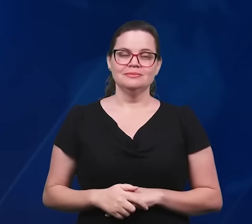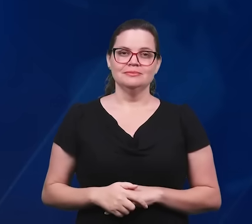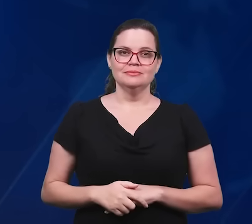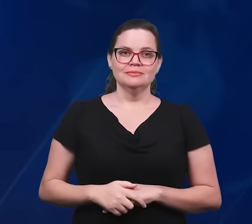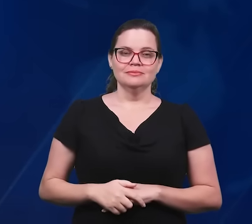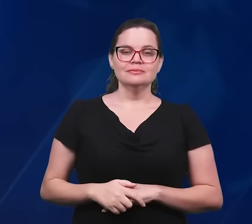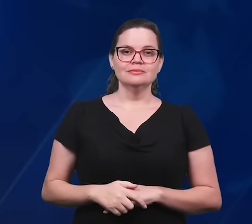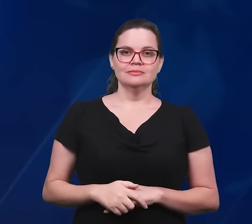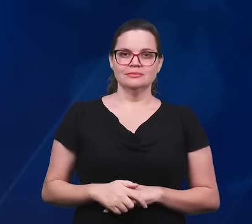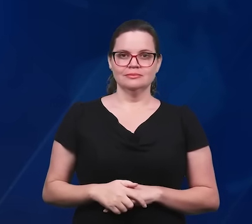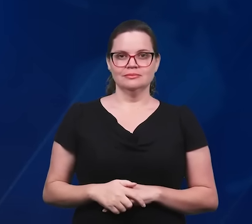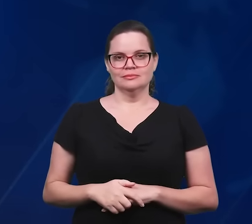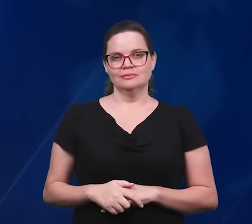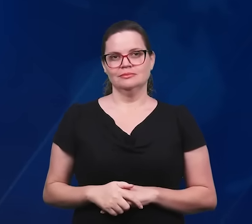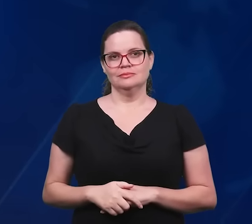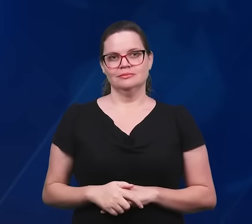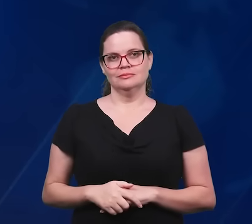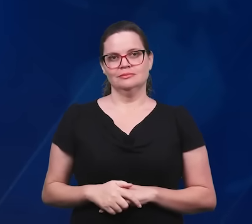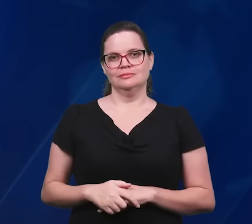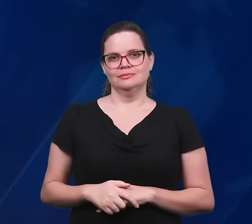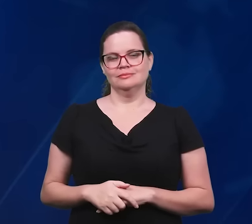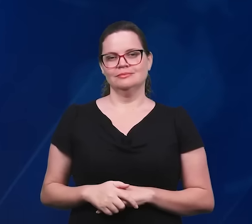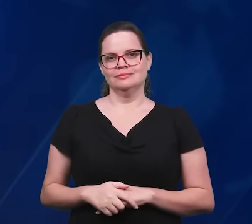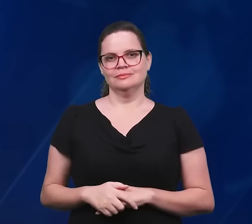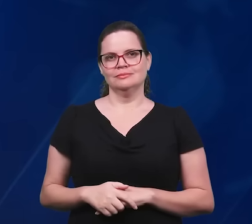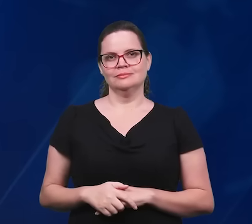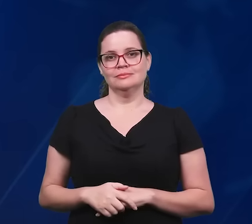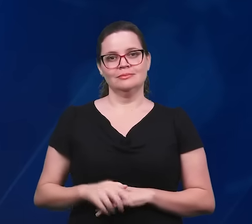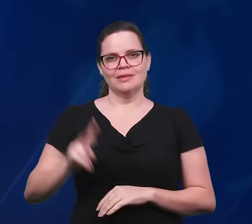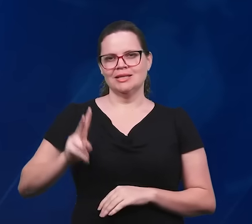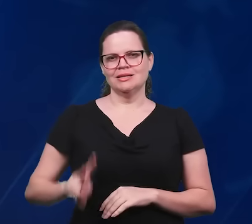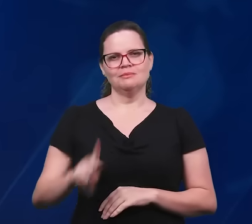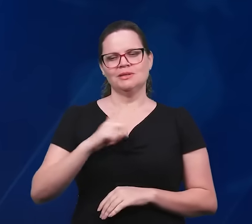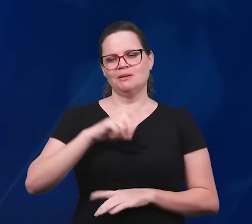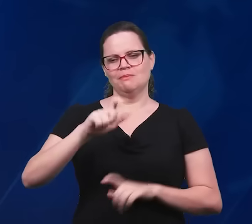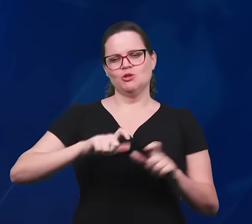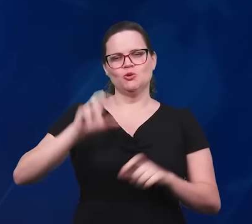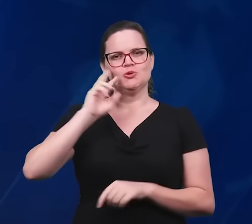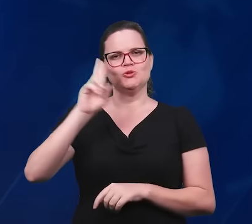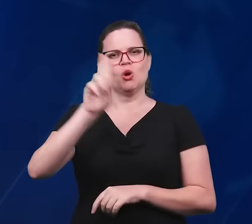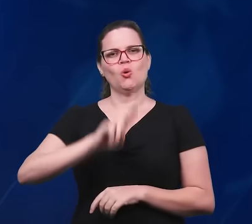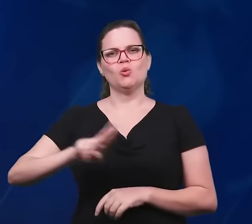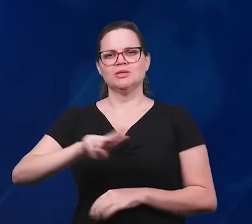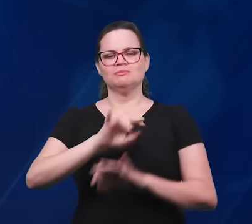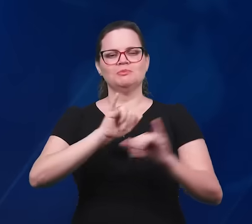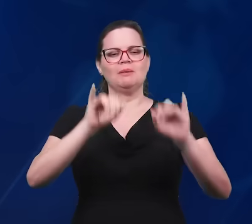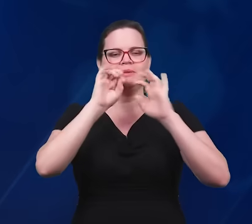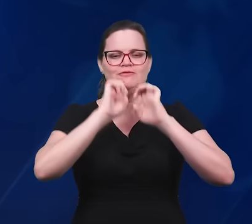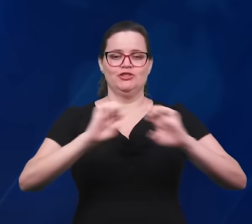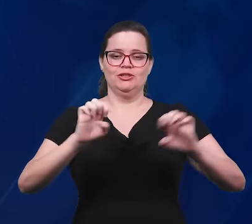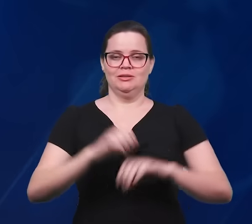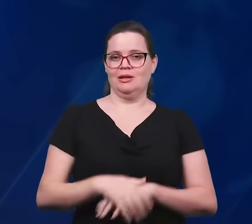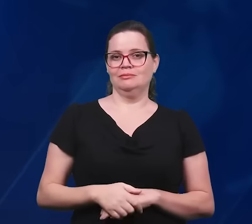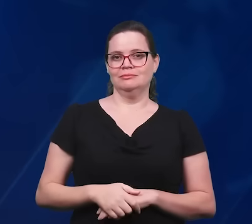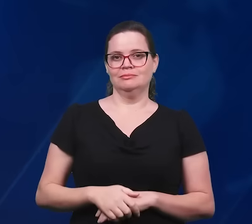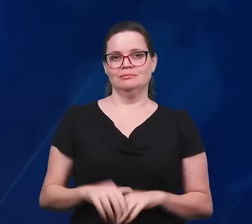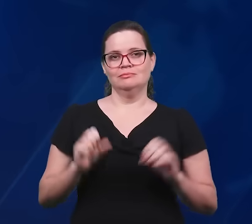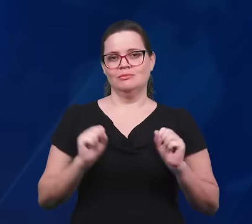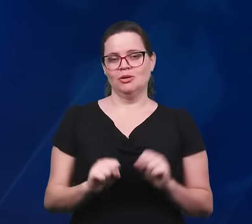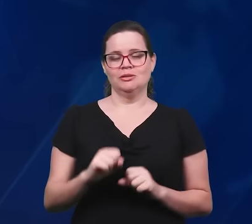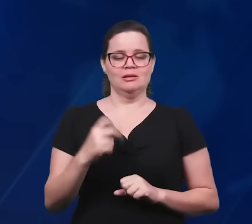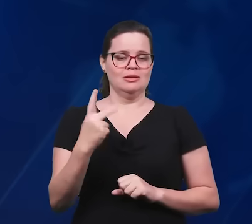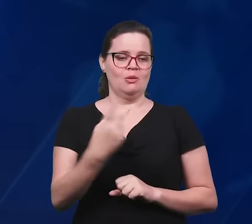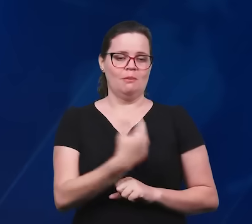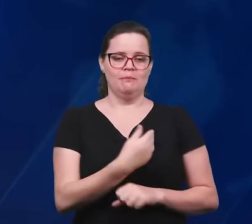A mensagem está na boca de algum discípulo. Pode ser alguém que você ama muito, um